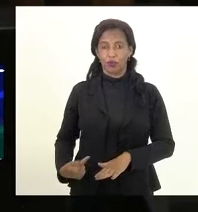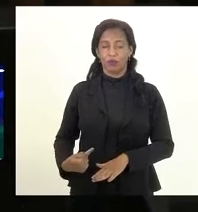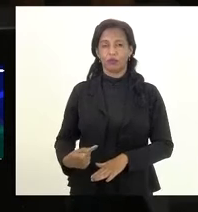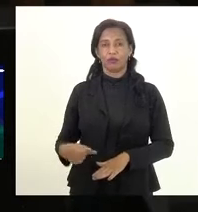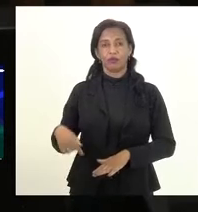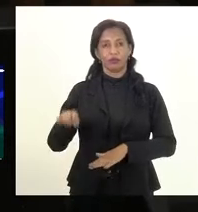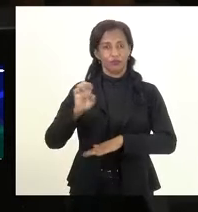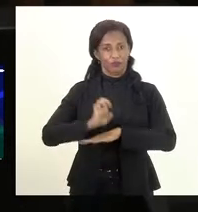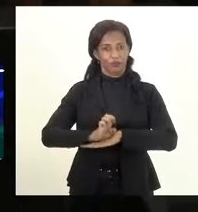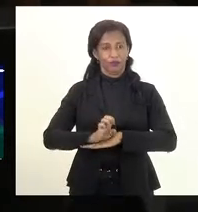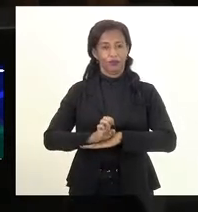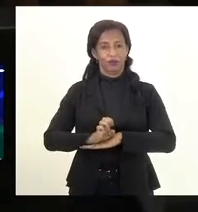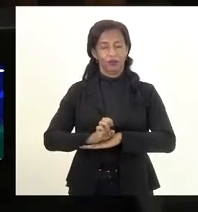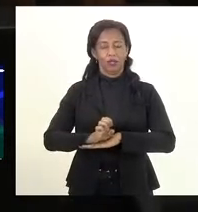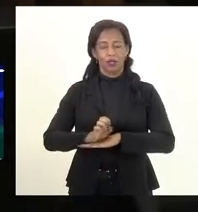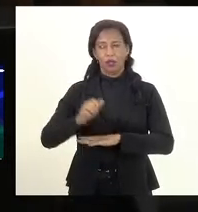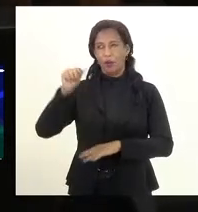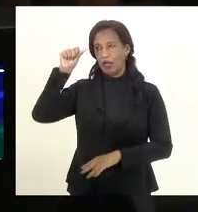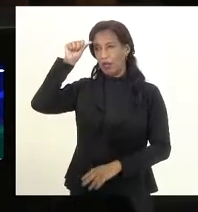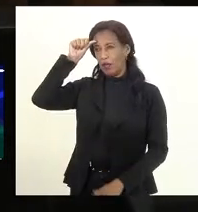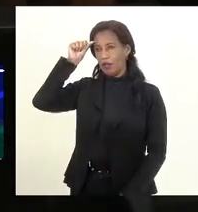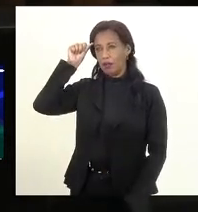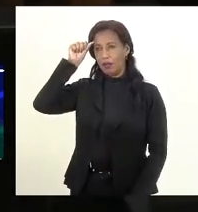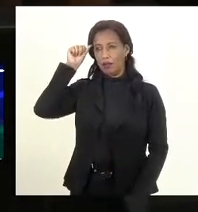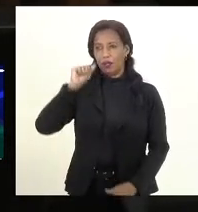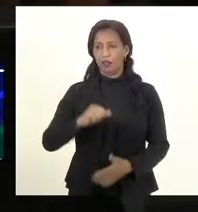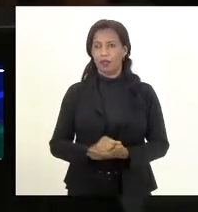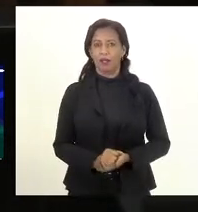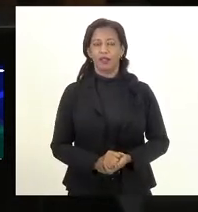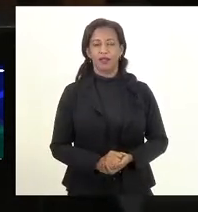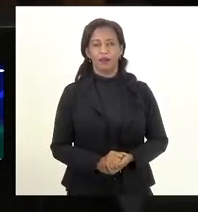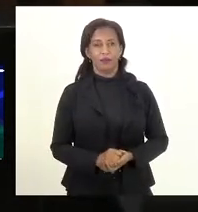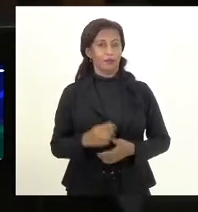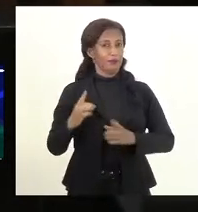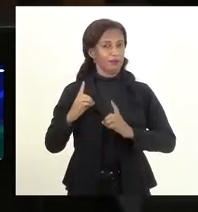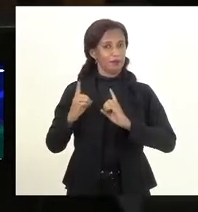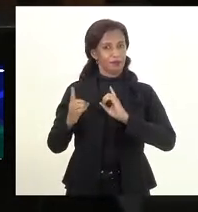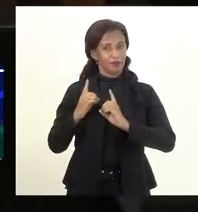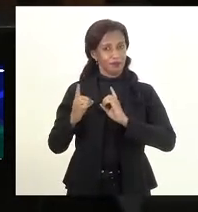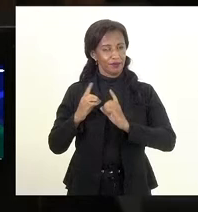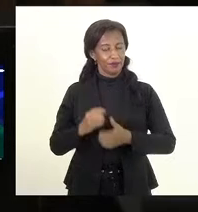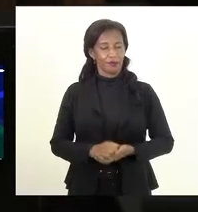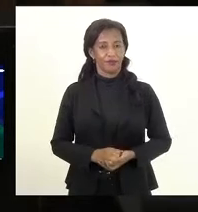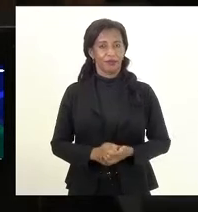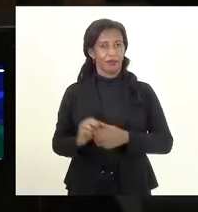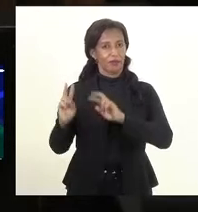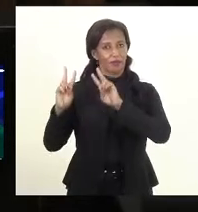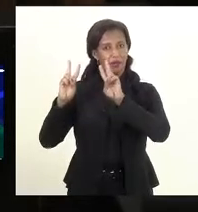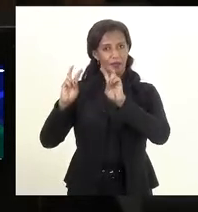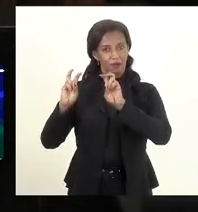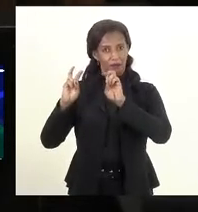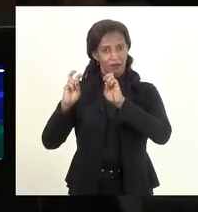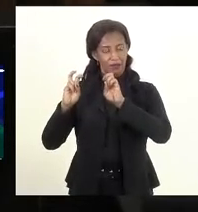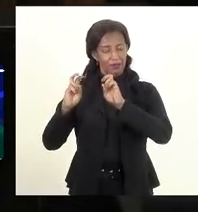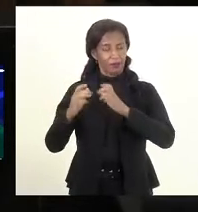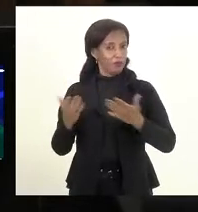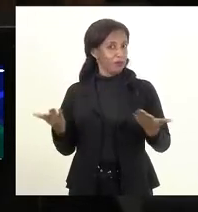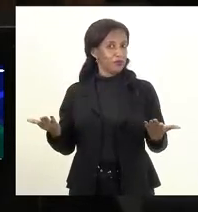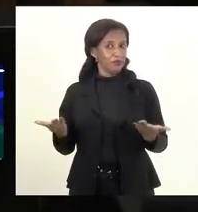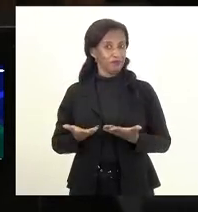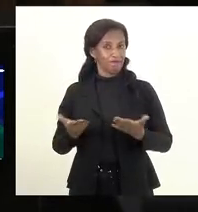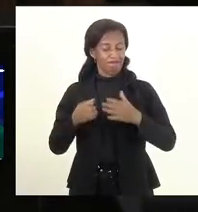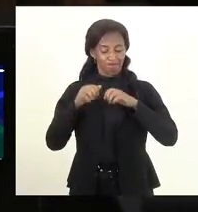Estado E aí oi pra discutir o tema que tomou conta